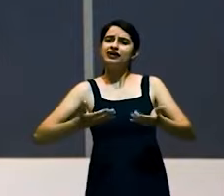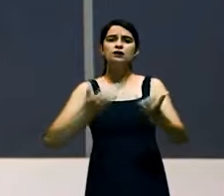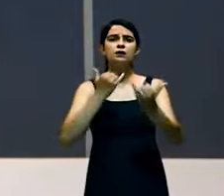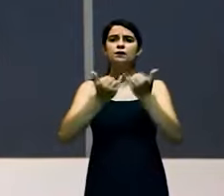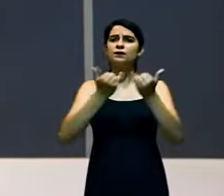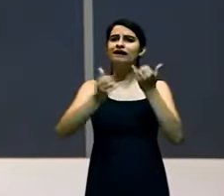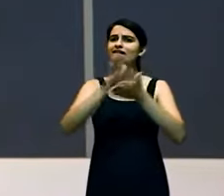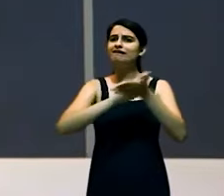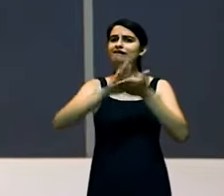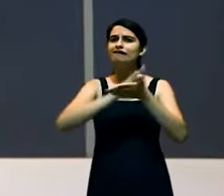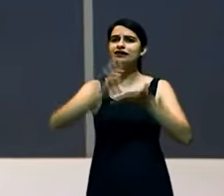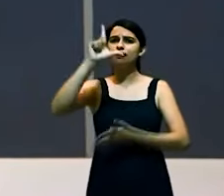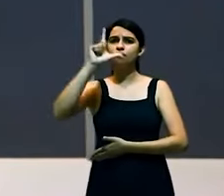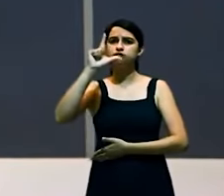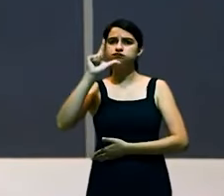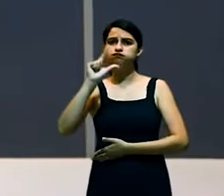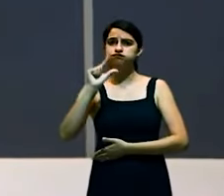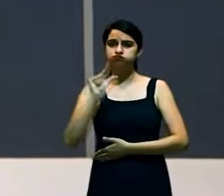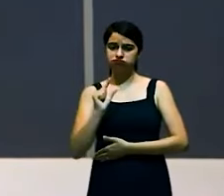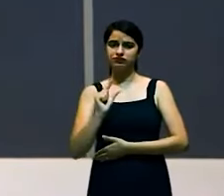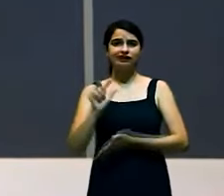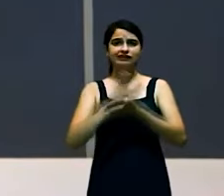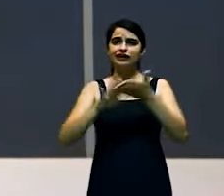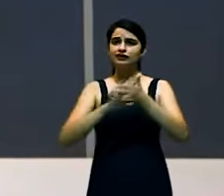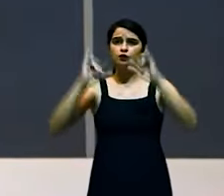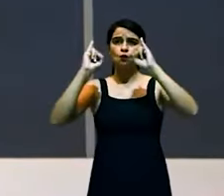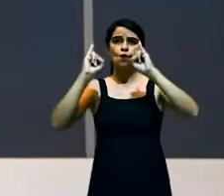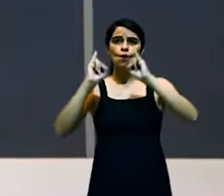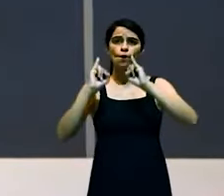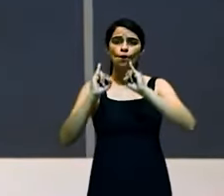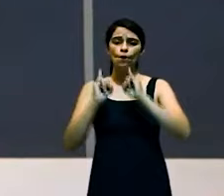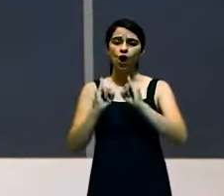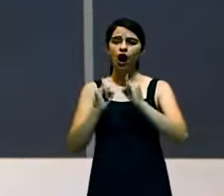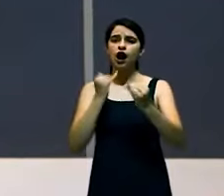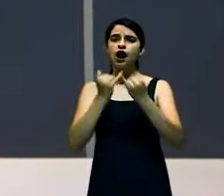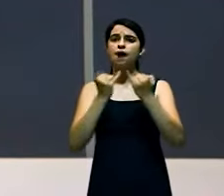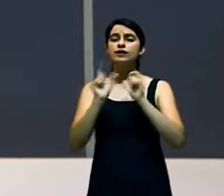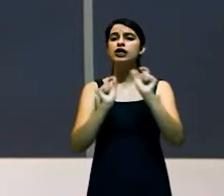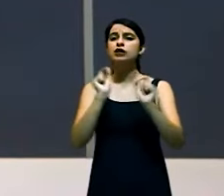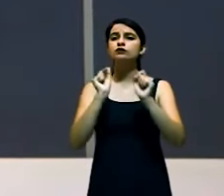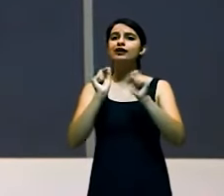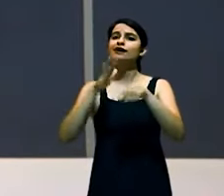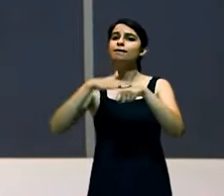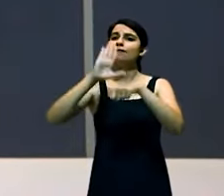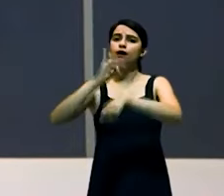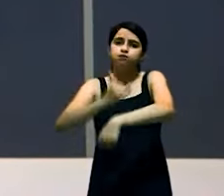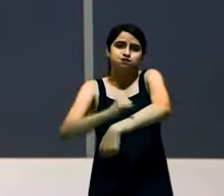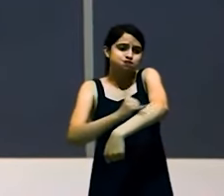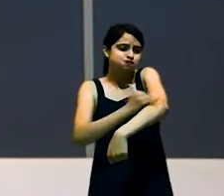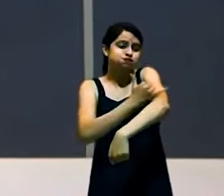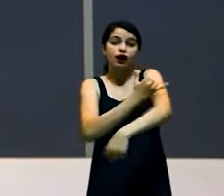Mas depois aumentava de novo. Não mudava em nada. Por quê? Porque eu não mudei meus hábitos.